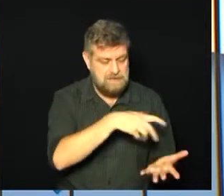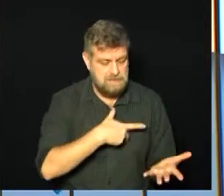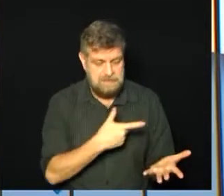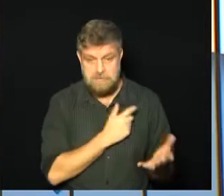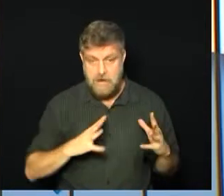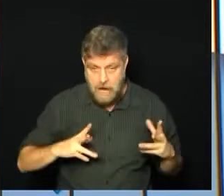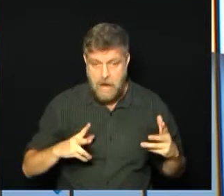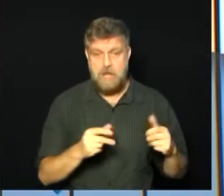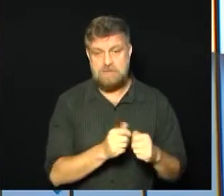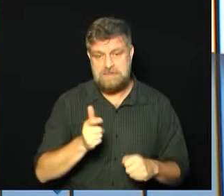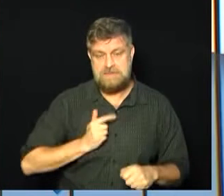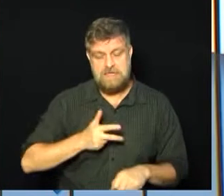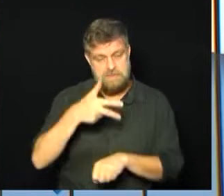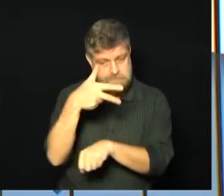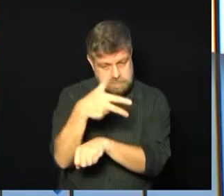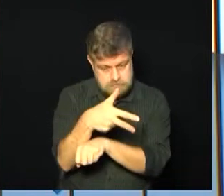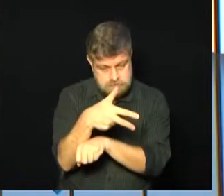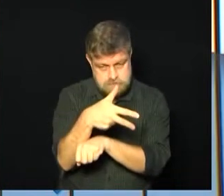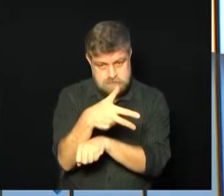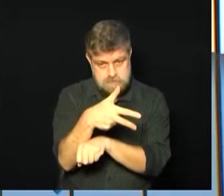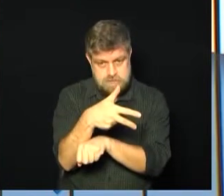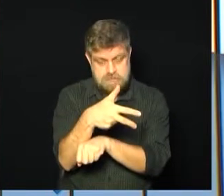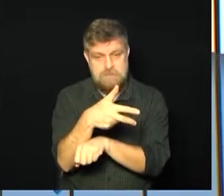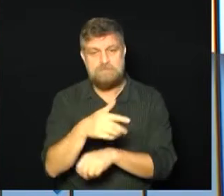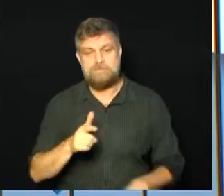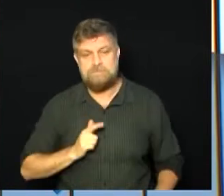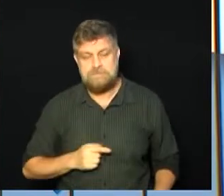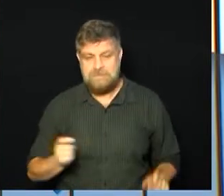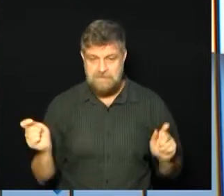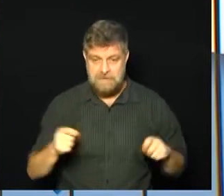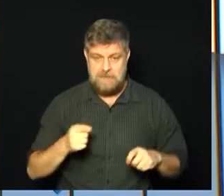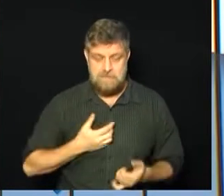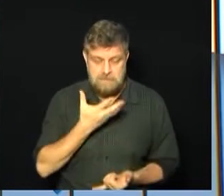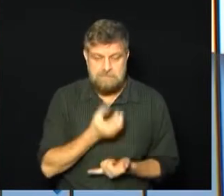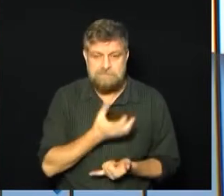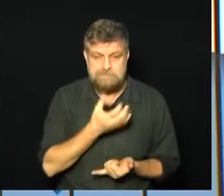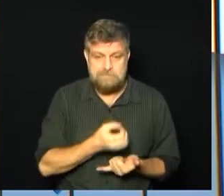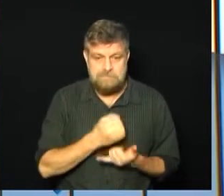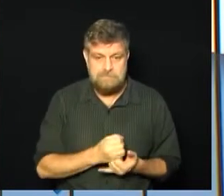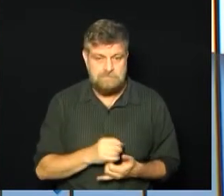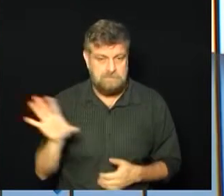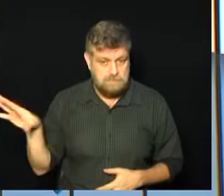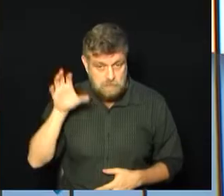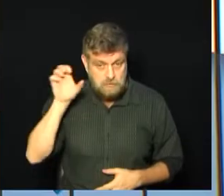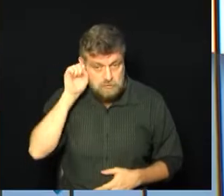todas deverão contar com pelo menos uma câmera com capacidade de captação de áudio e